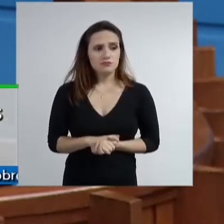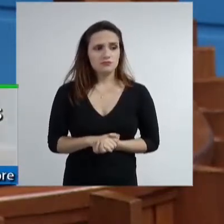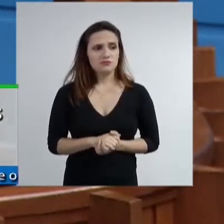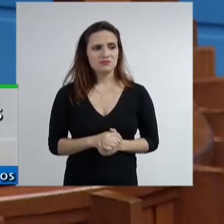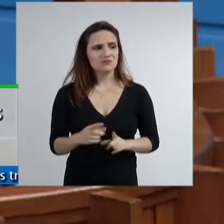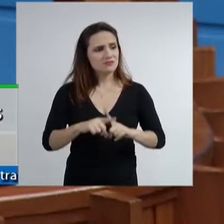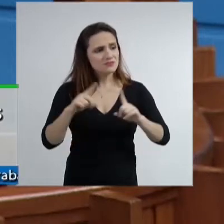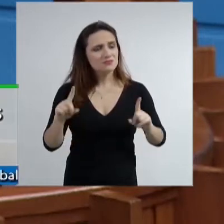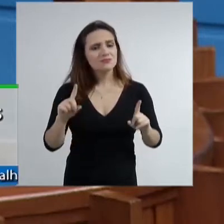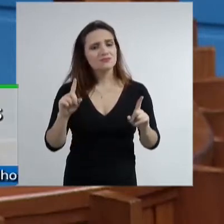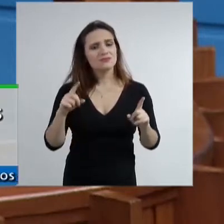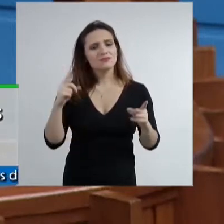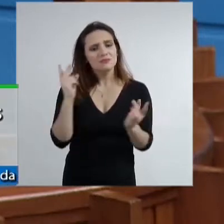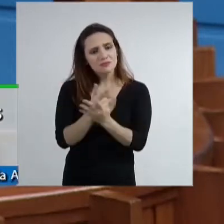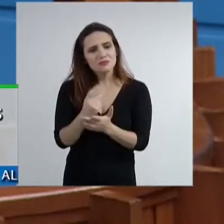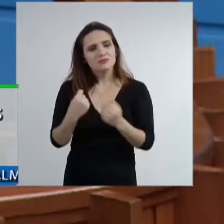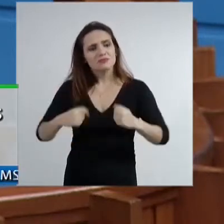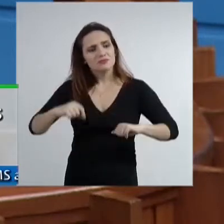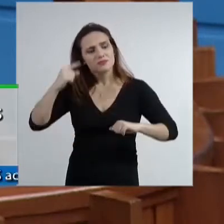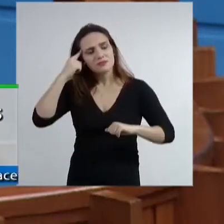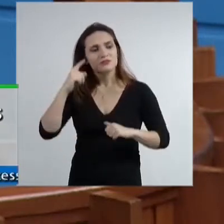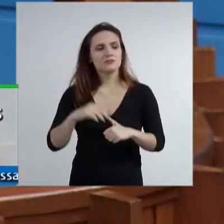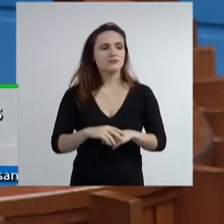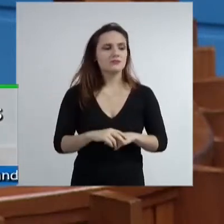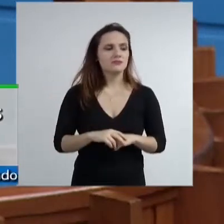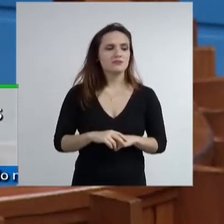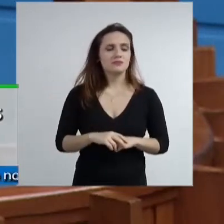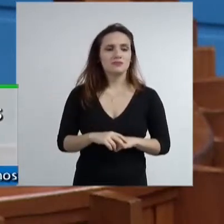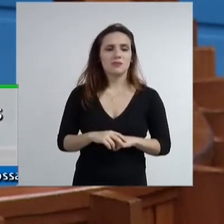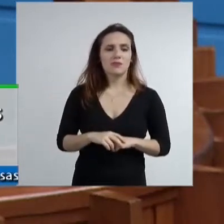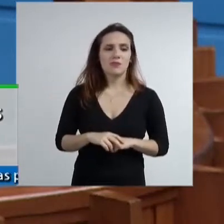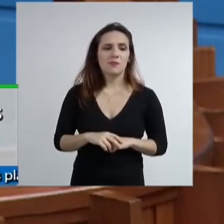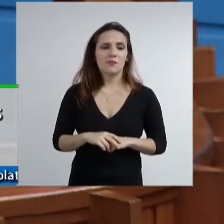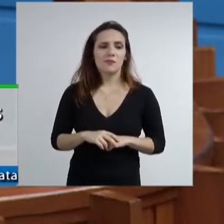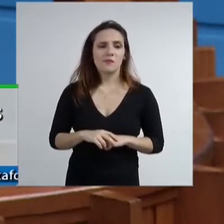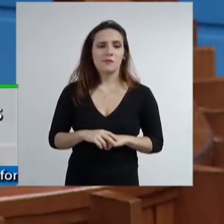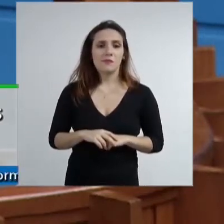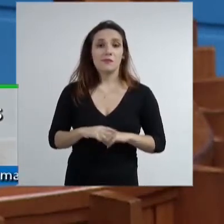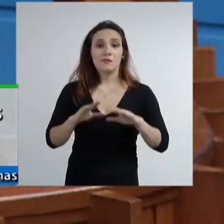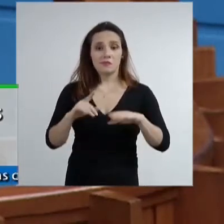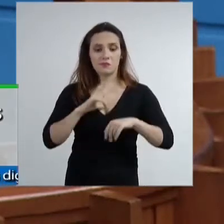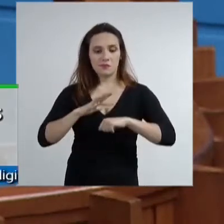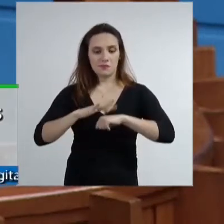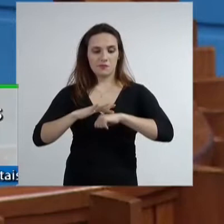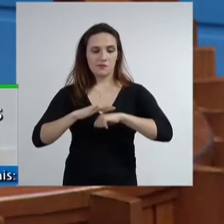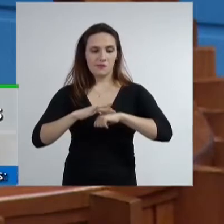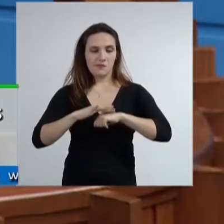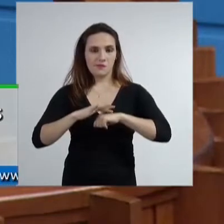conta sempre de que essas doenças